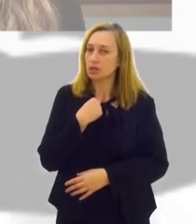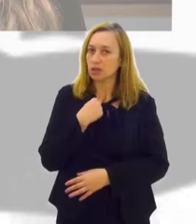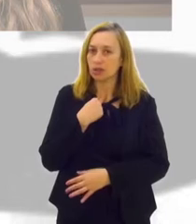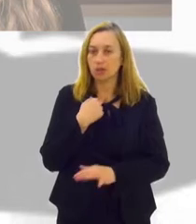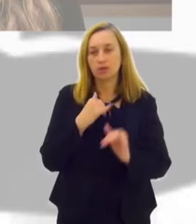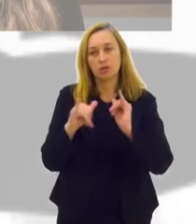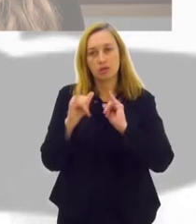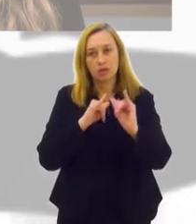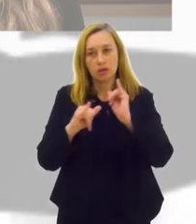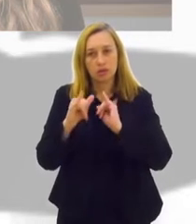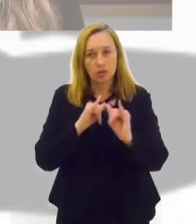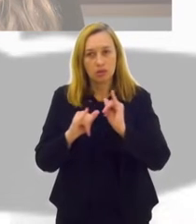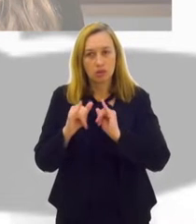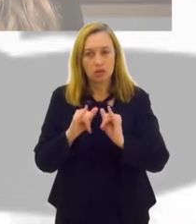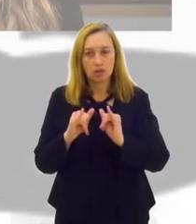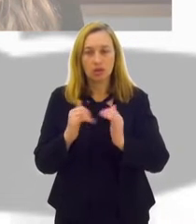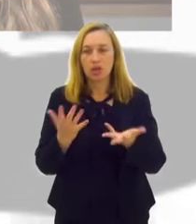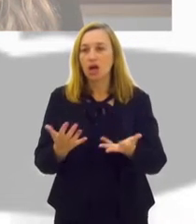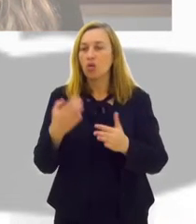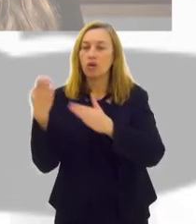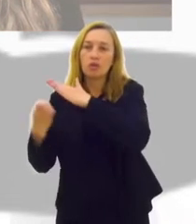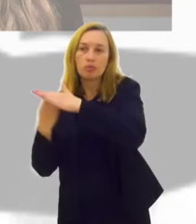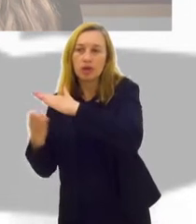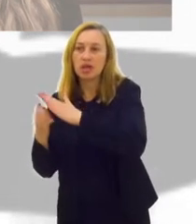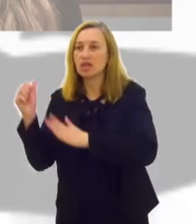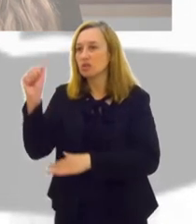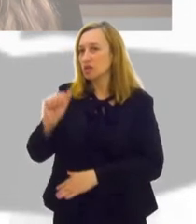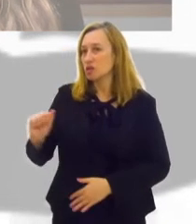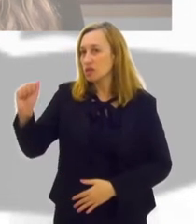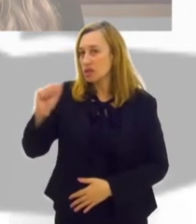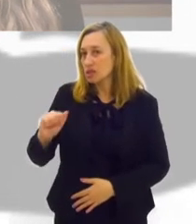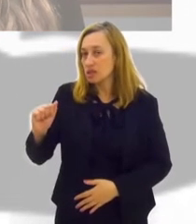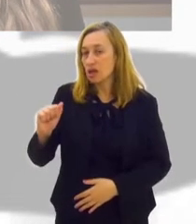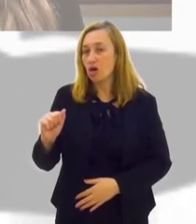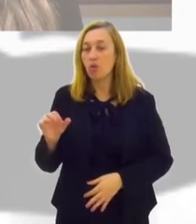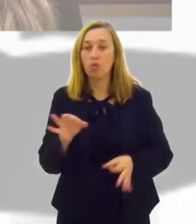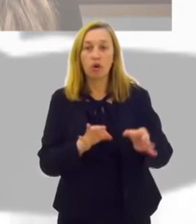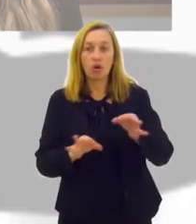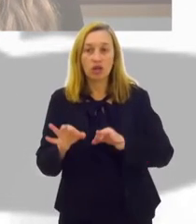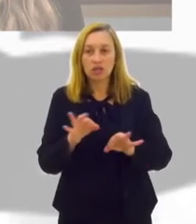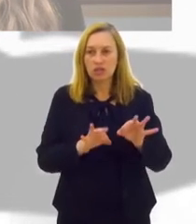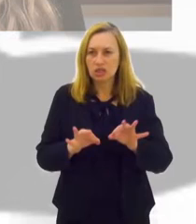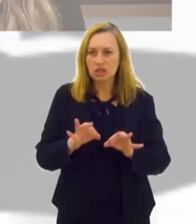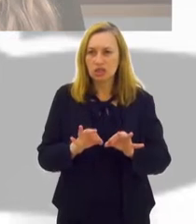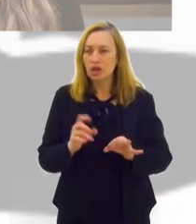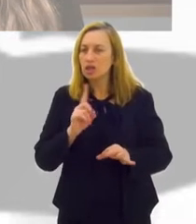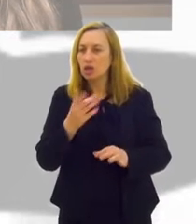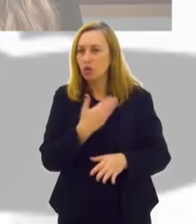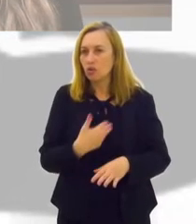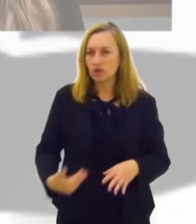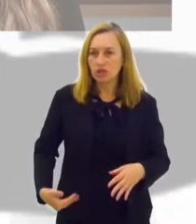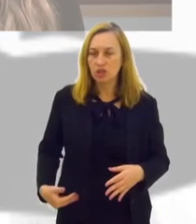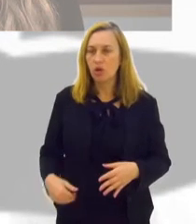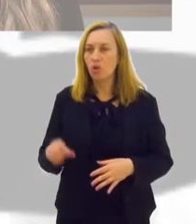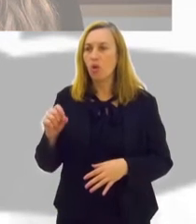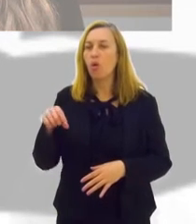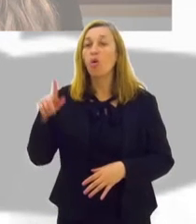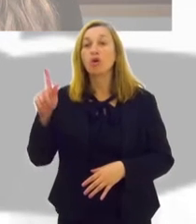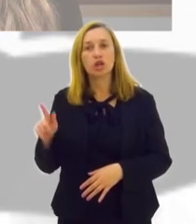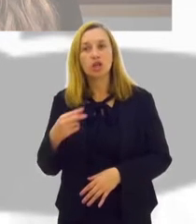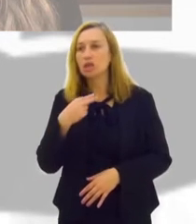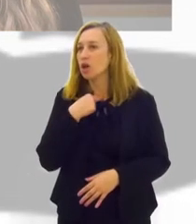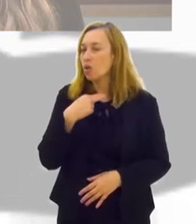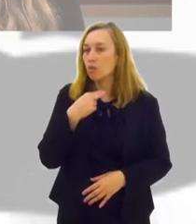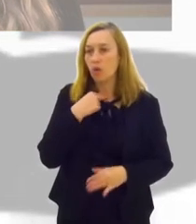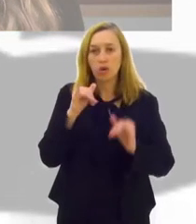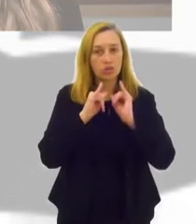pode publicar propaganda eleitoral, né? Uma empresa, uma associação, uma organização não governamental, uma